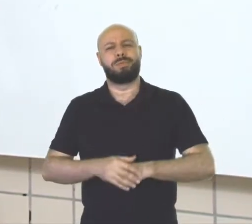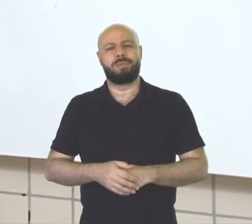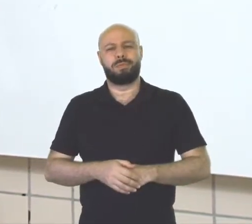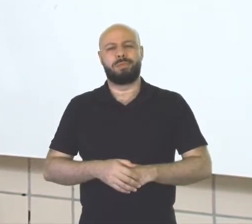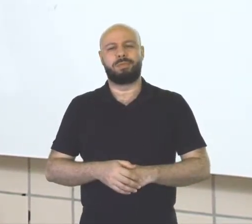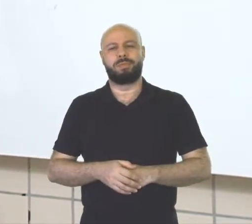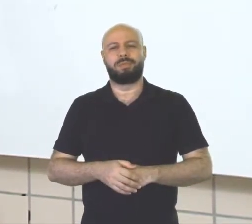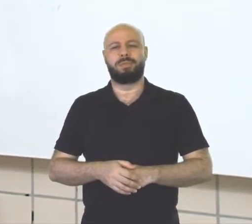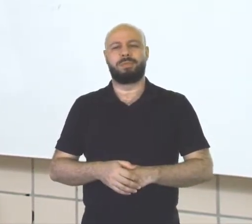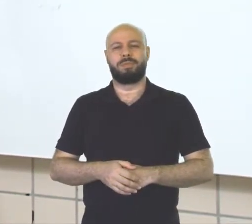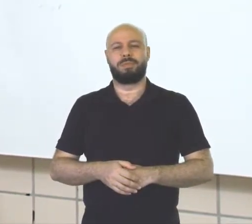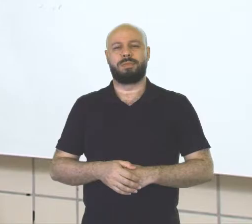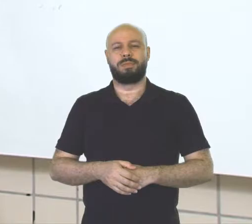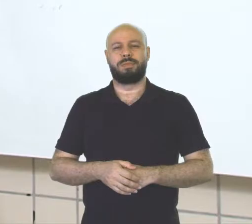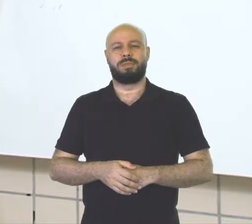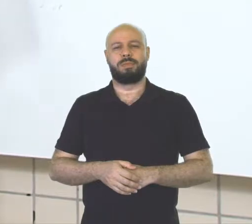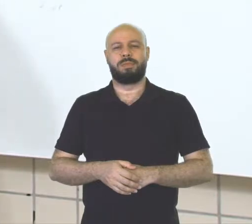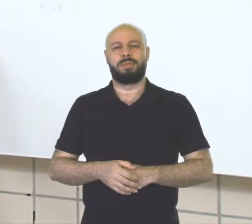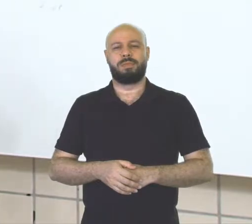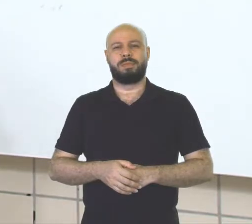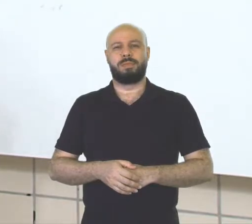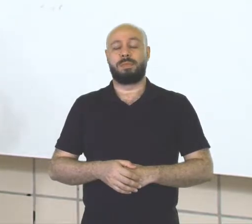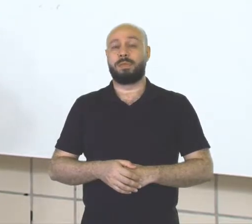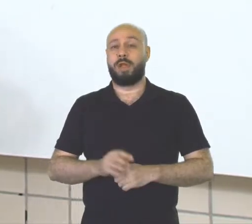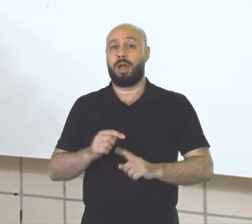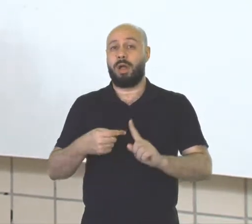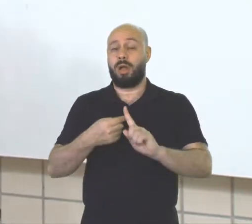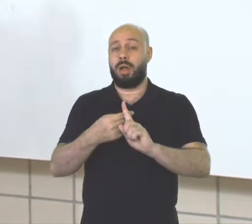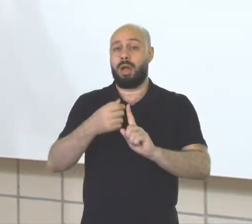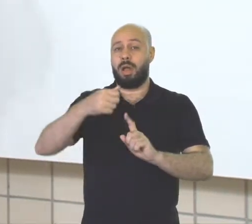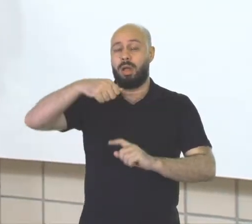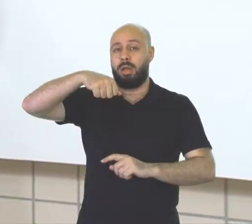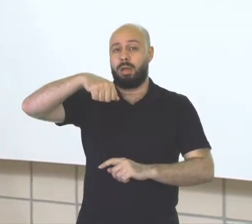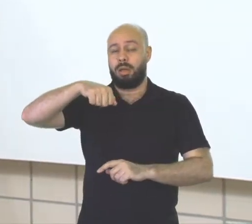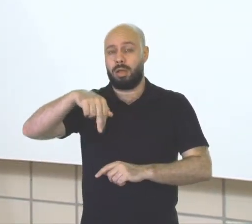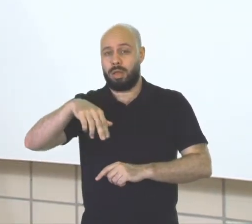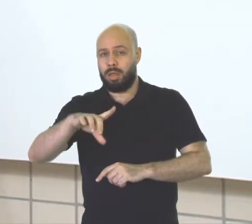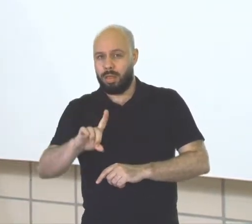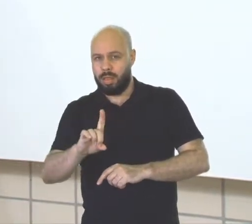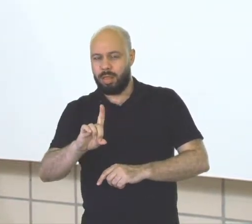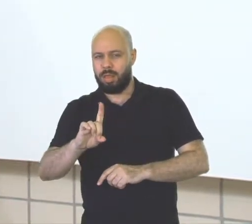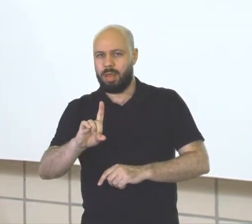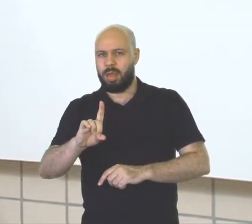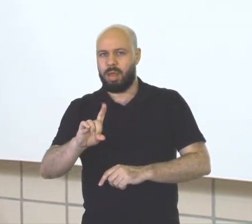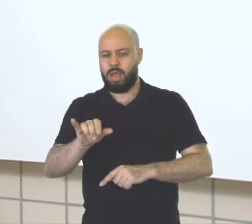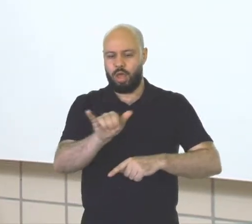And, vamos grifar aqui o and, YouTube,